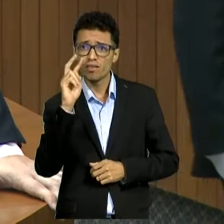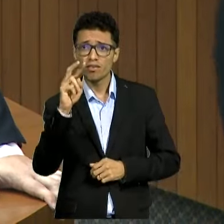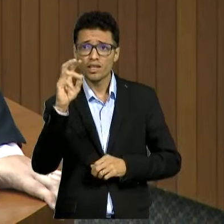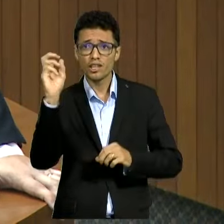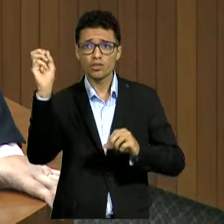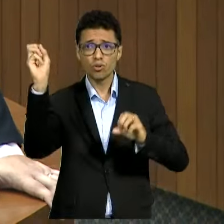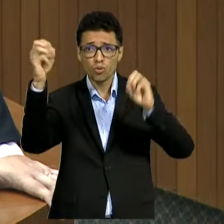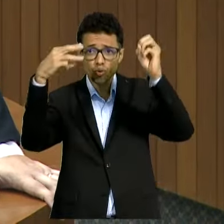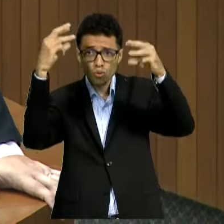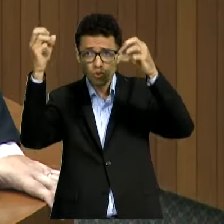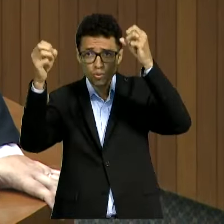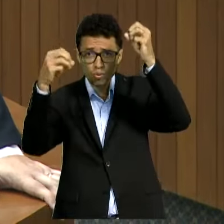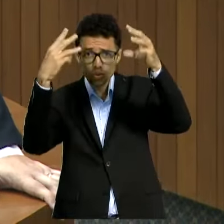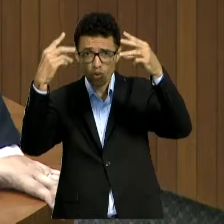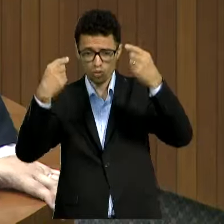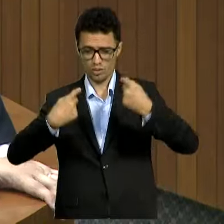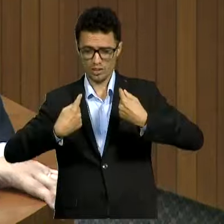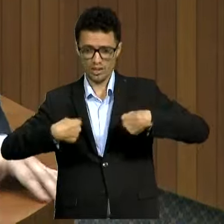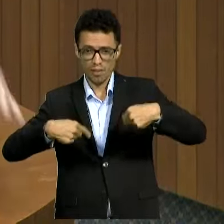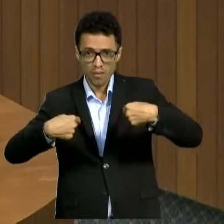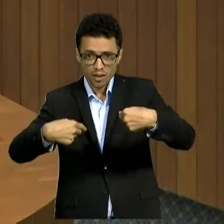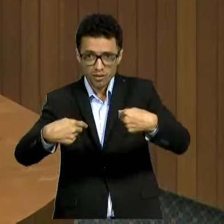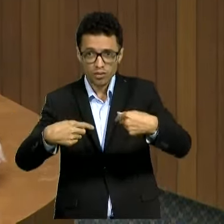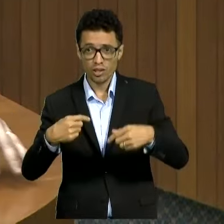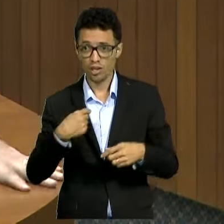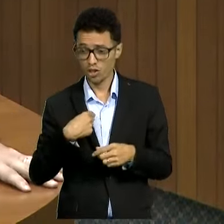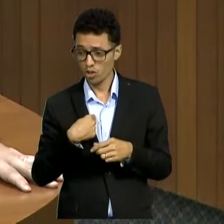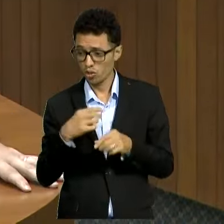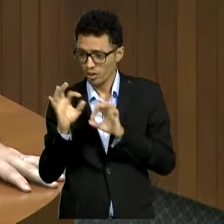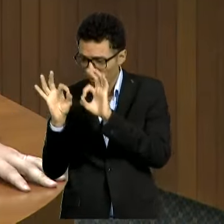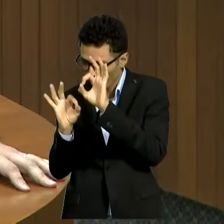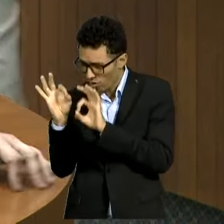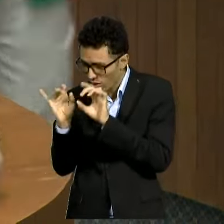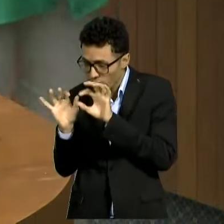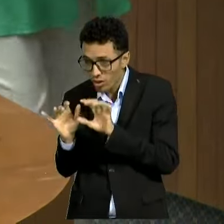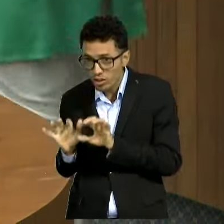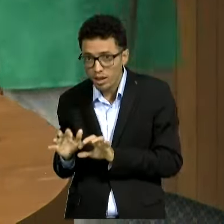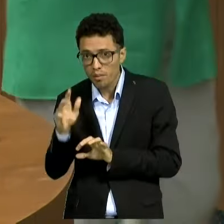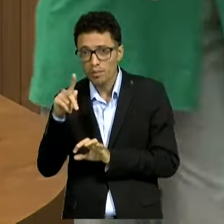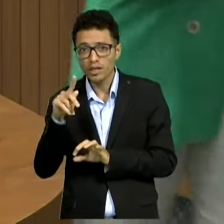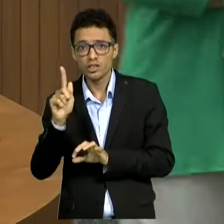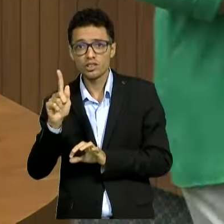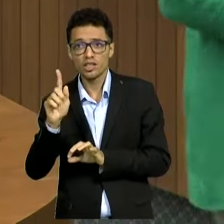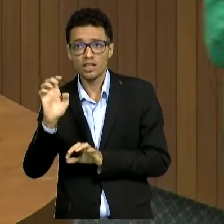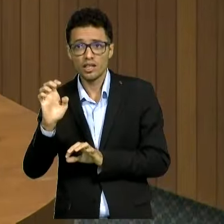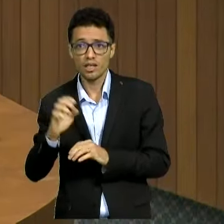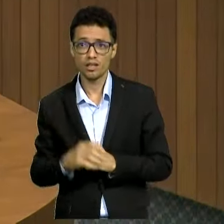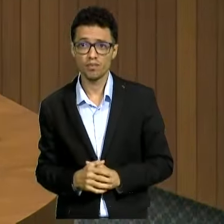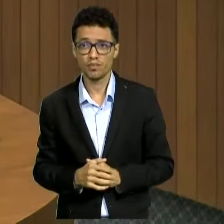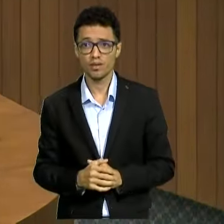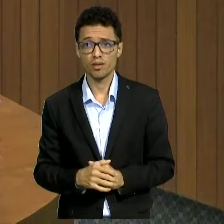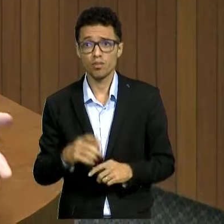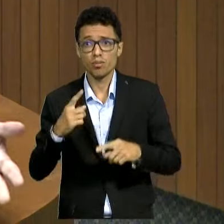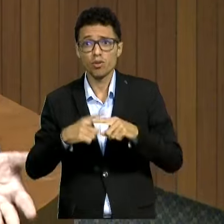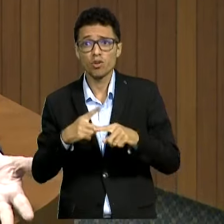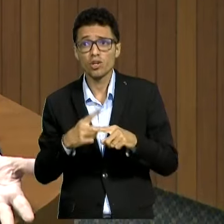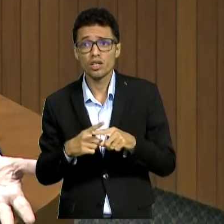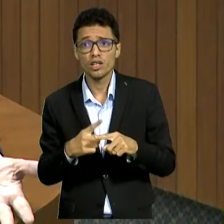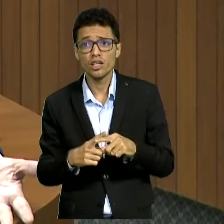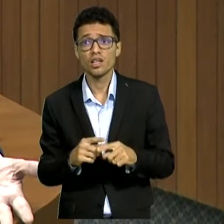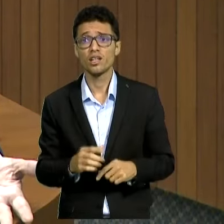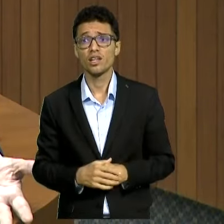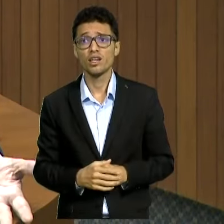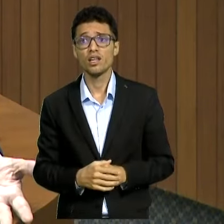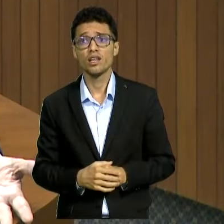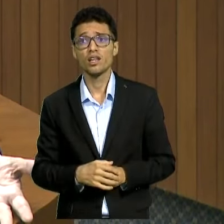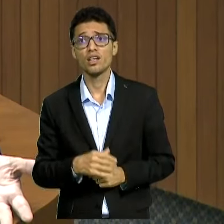estava redigindo a representação ao PGR, que graças a Deus foi acolhida. Presidente, inadmissível. A minha avó